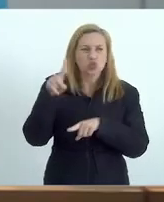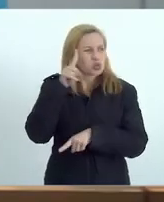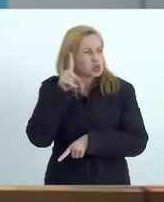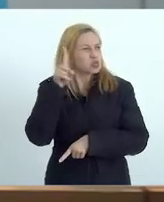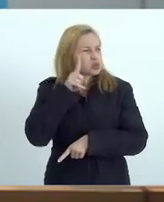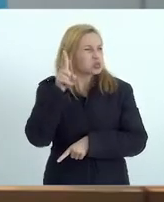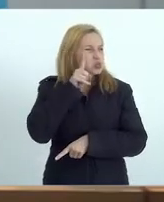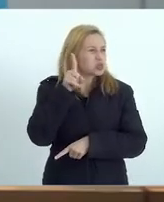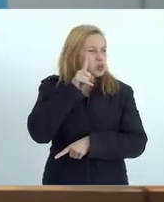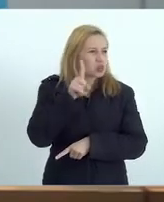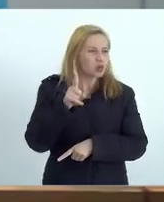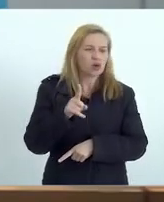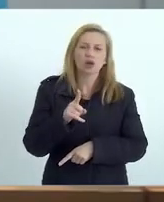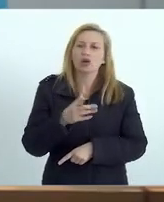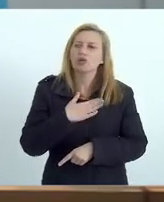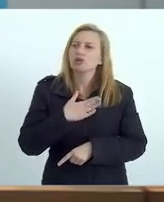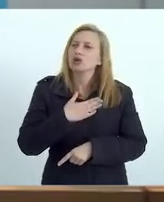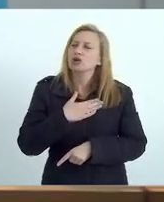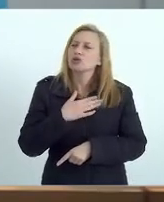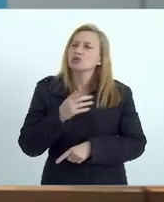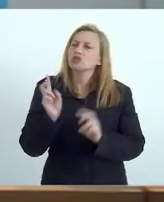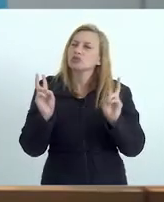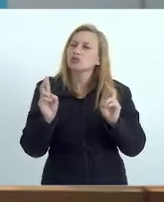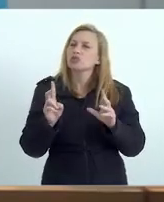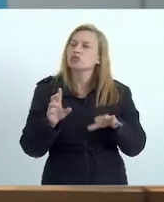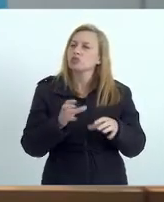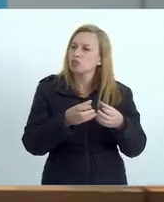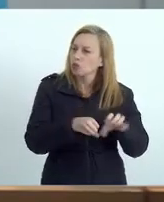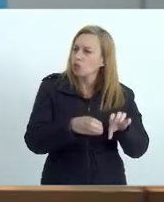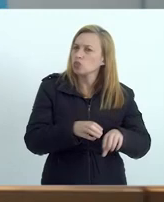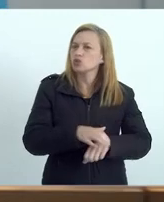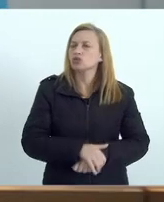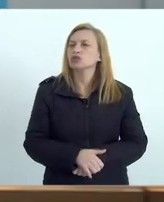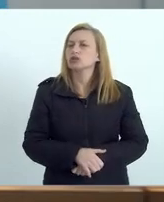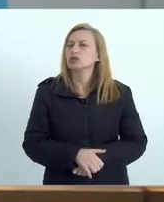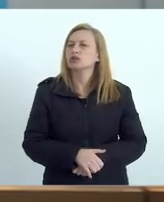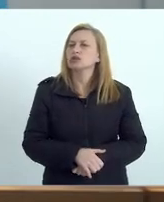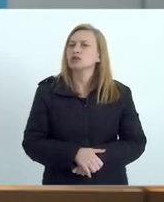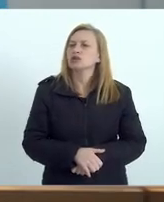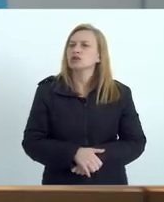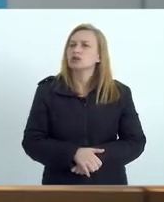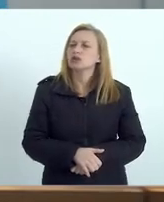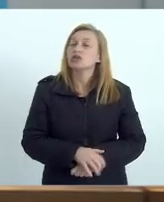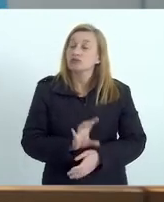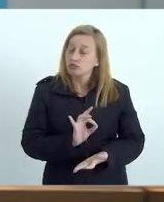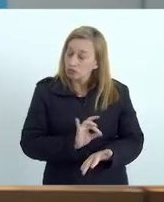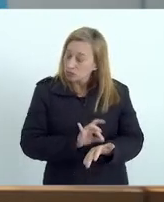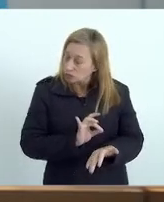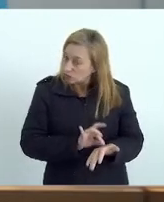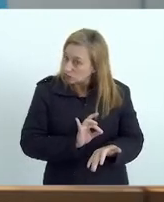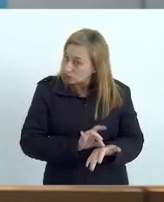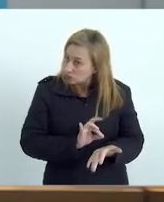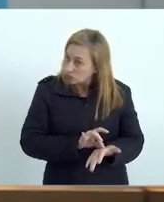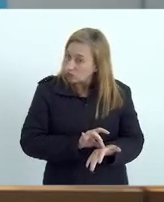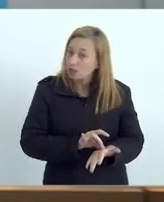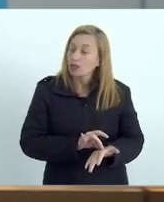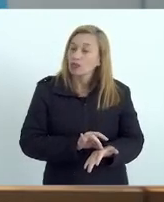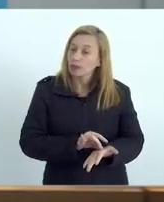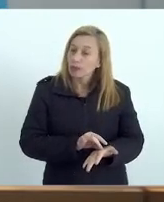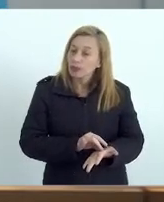diariamente sobre sobre esse concurso é na verdade